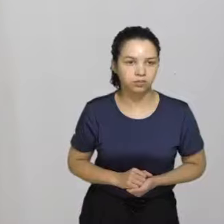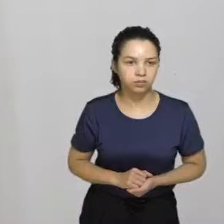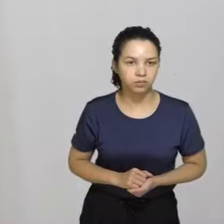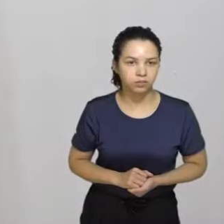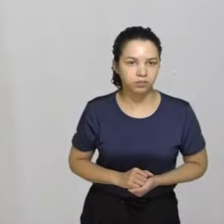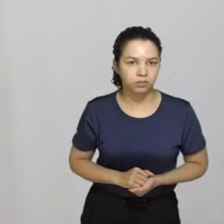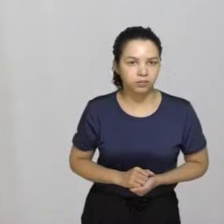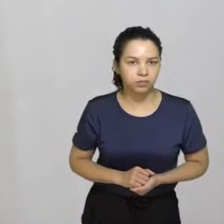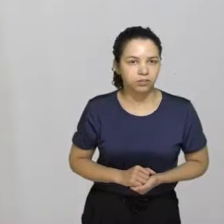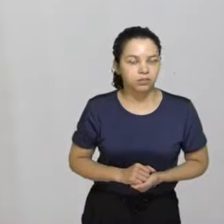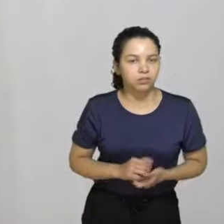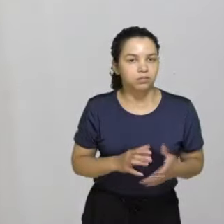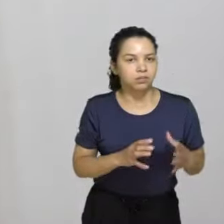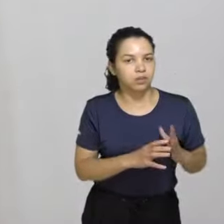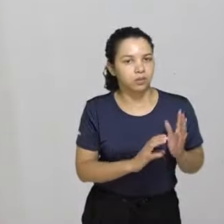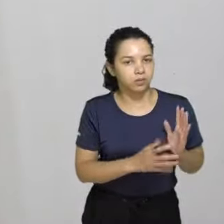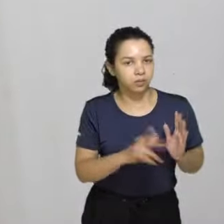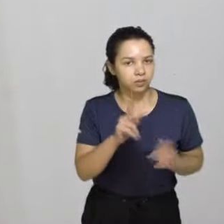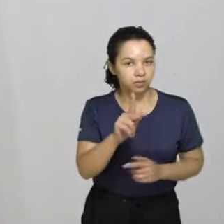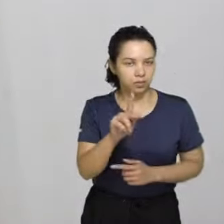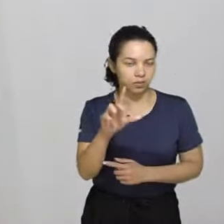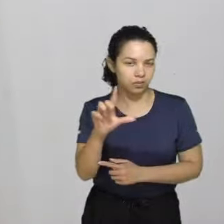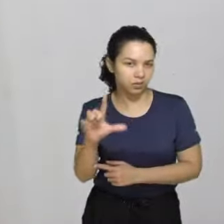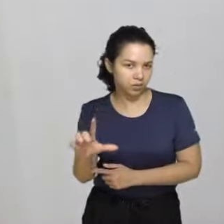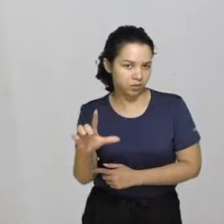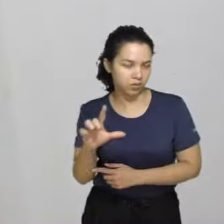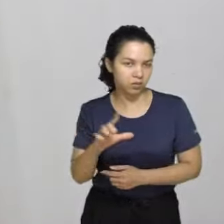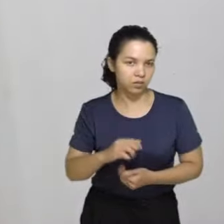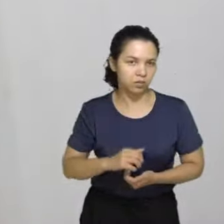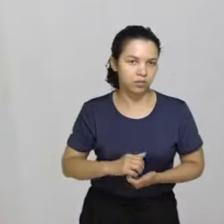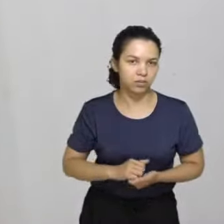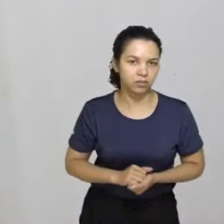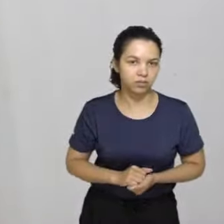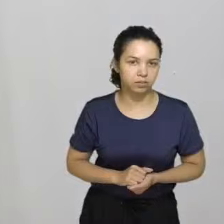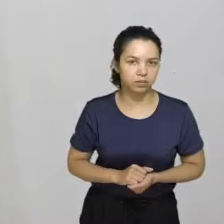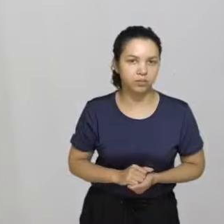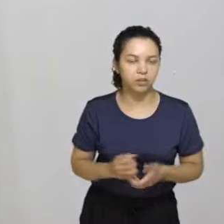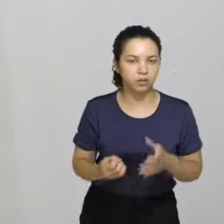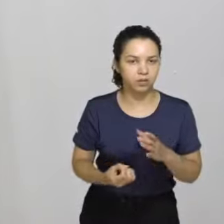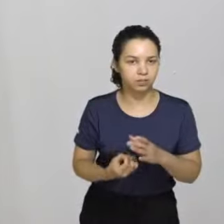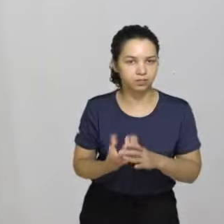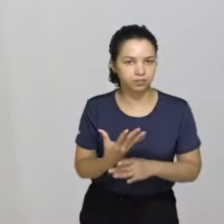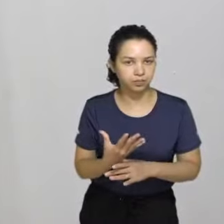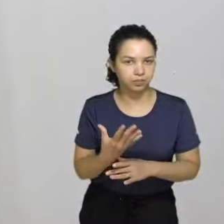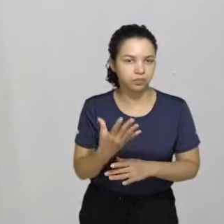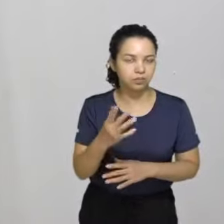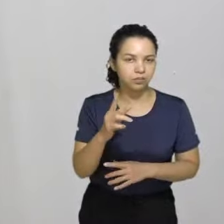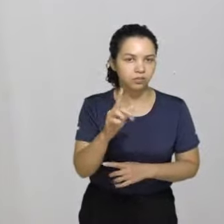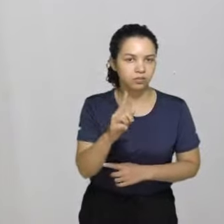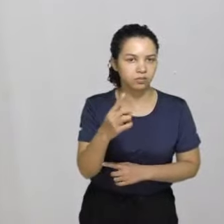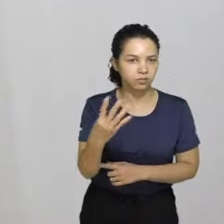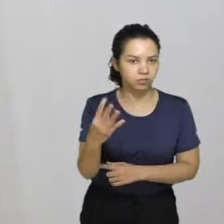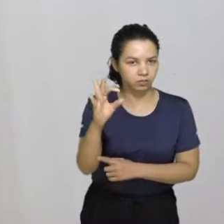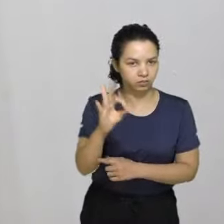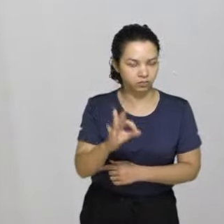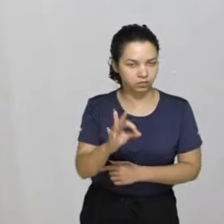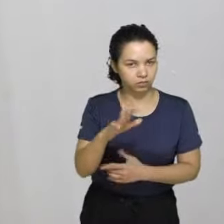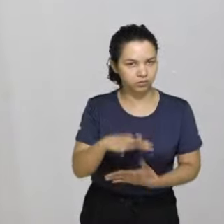O PL, Partido Liberal, quando foi imposto esses 14%, o